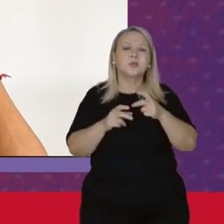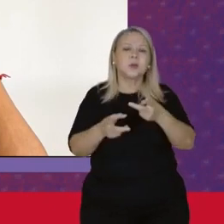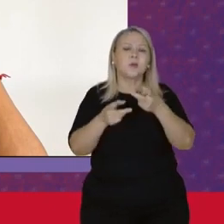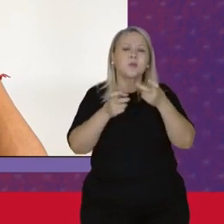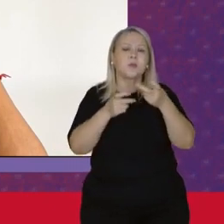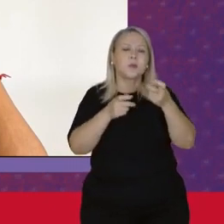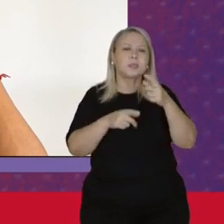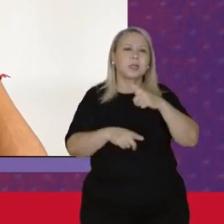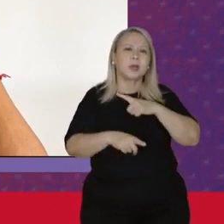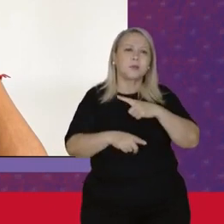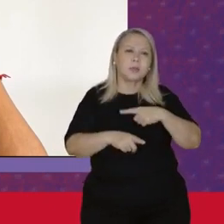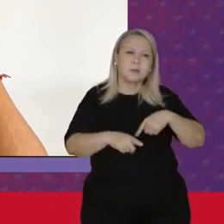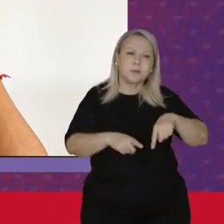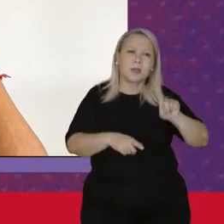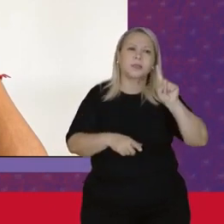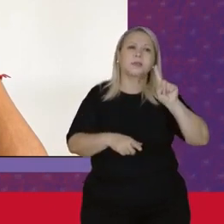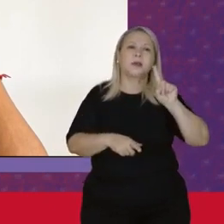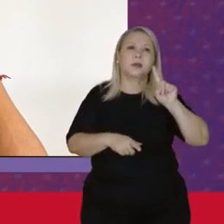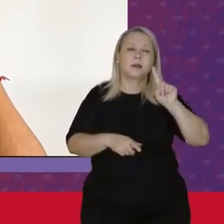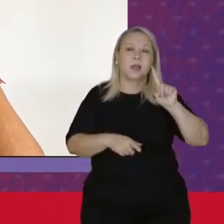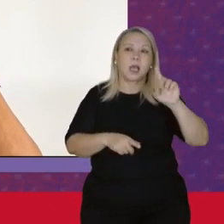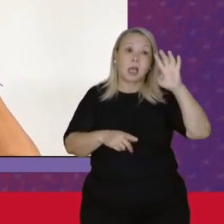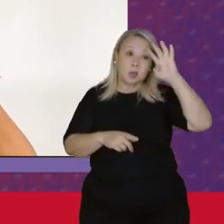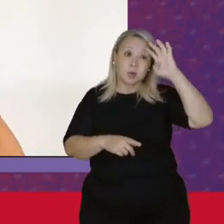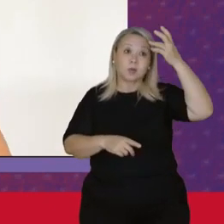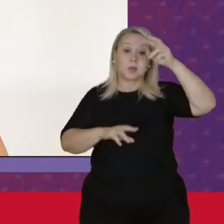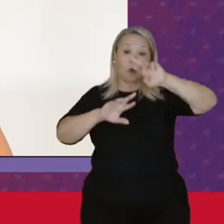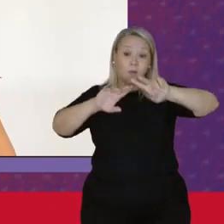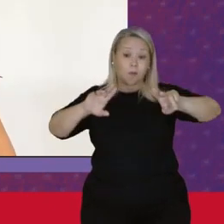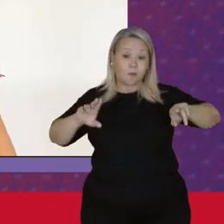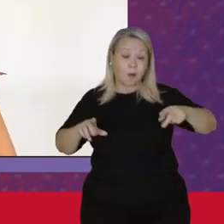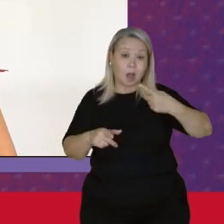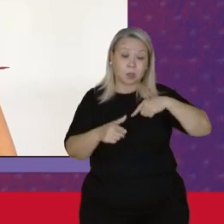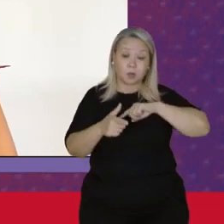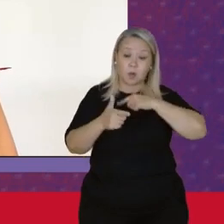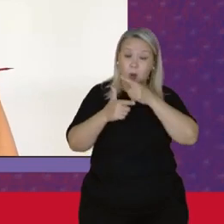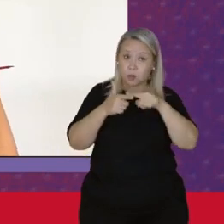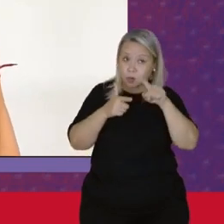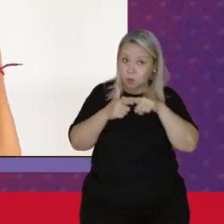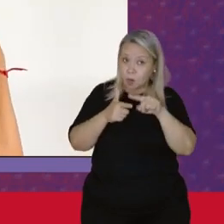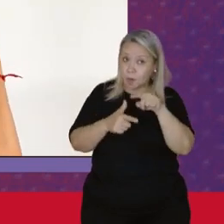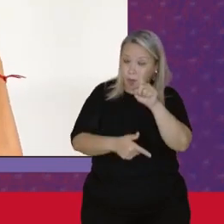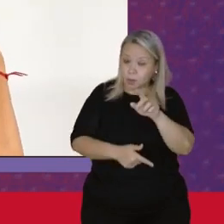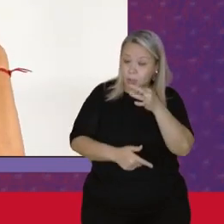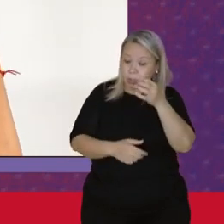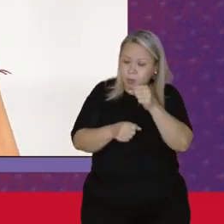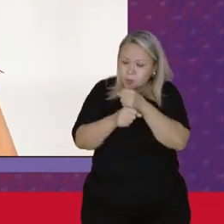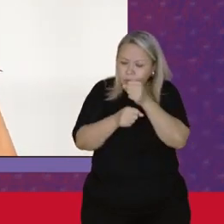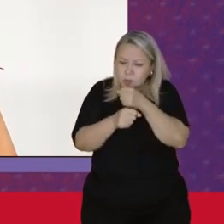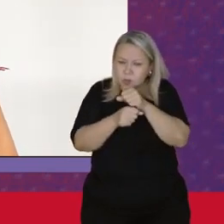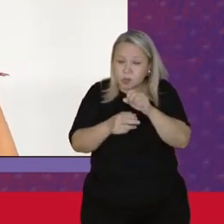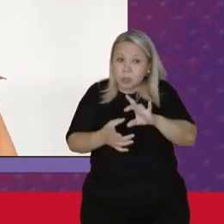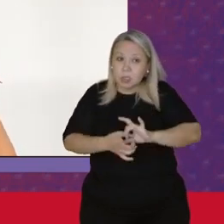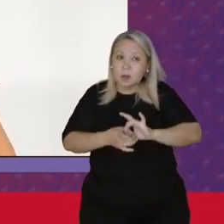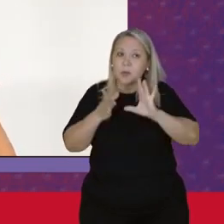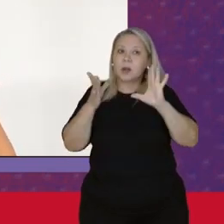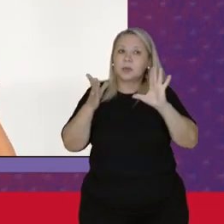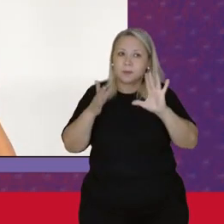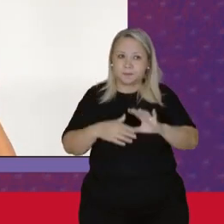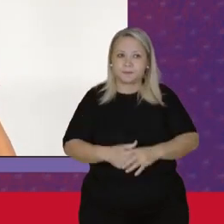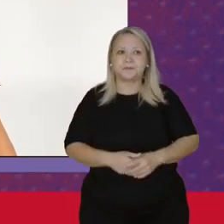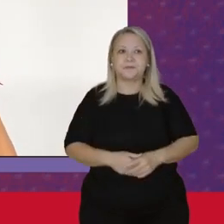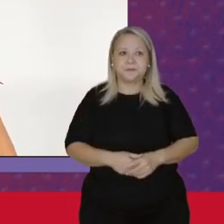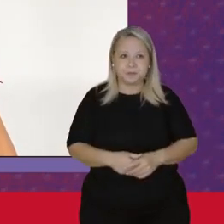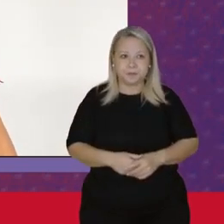vai sair, né, soluções para vários dos nossos problemas e que sejam construídas democraticamente.